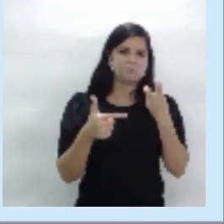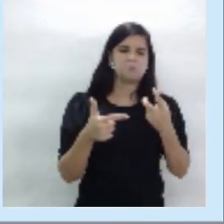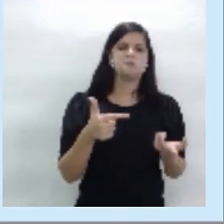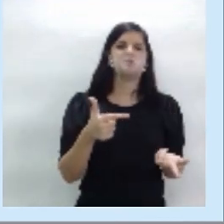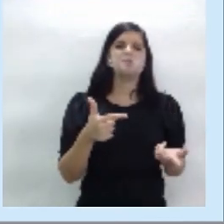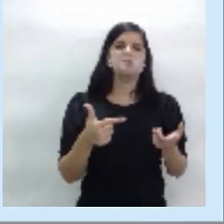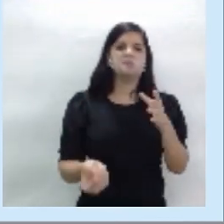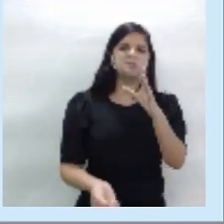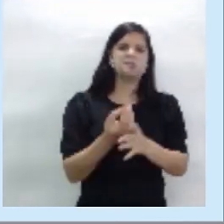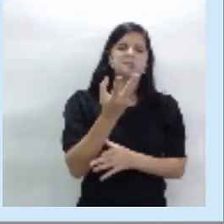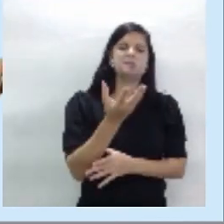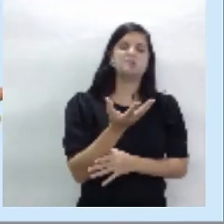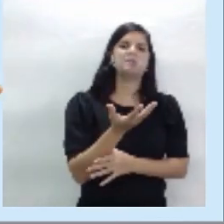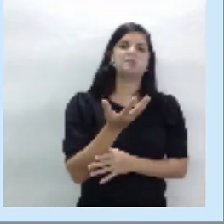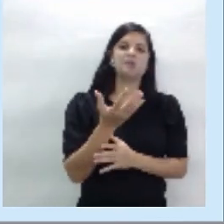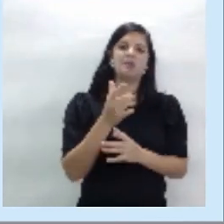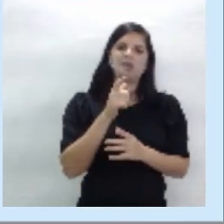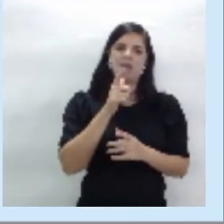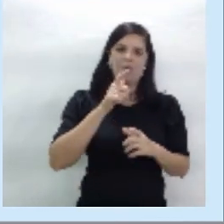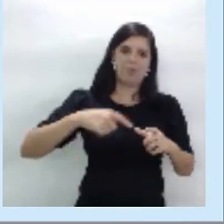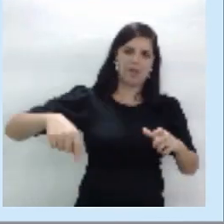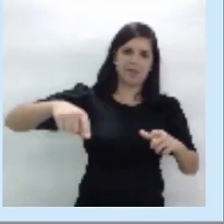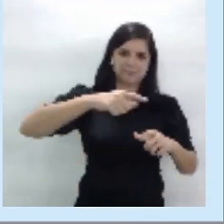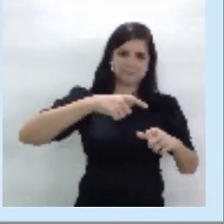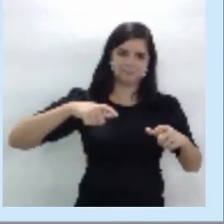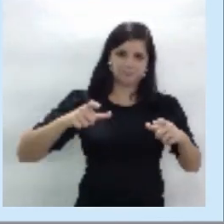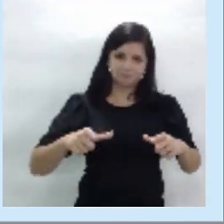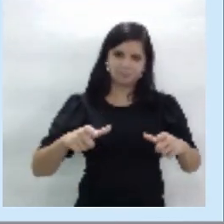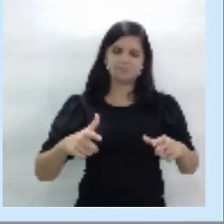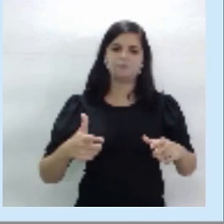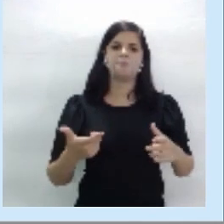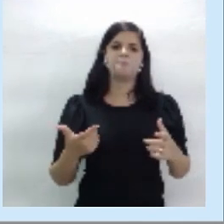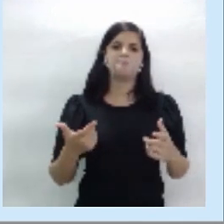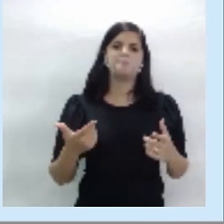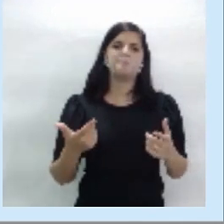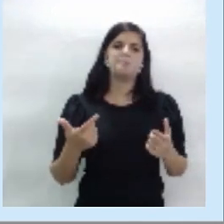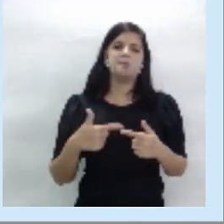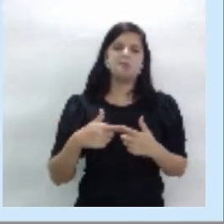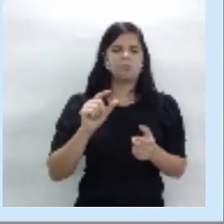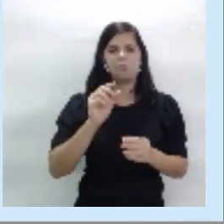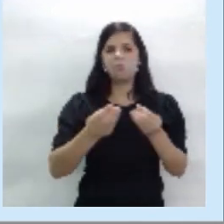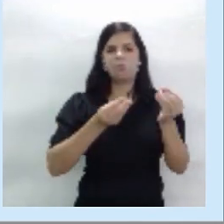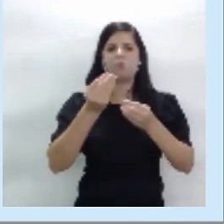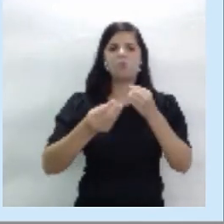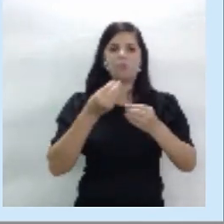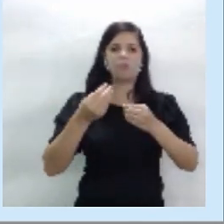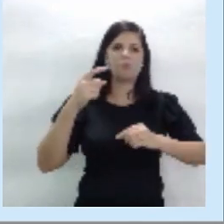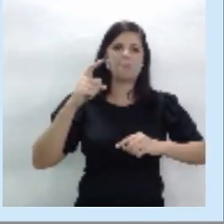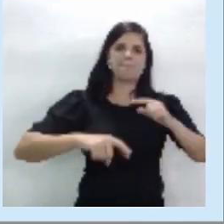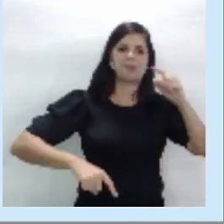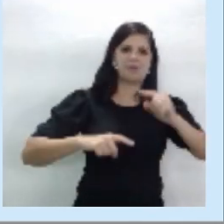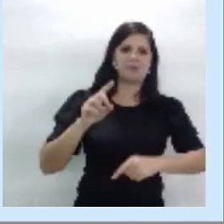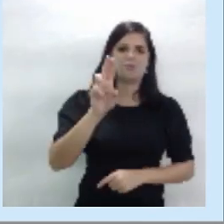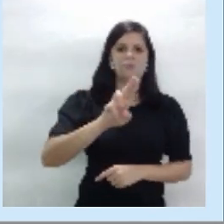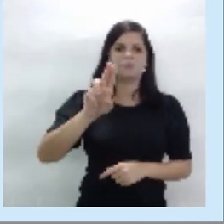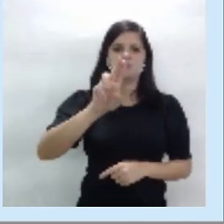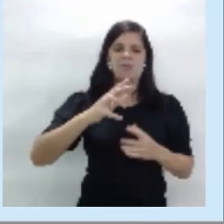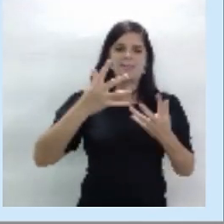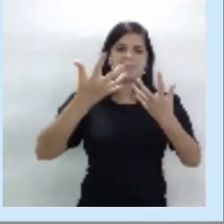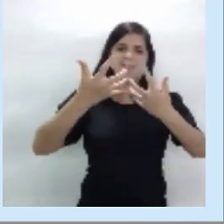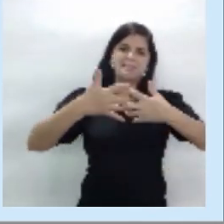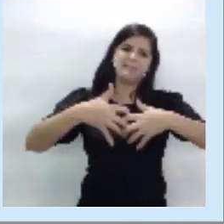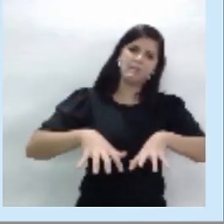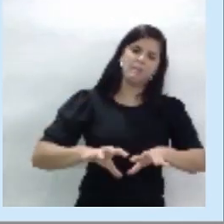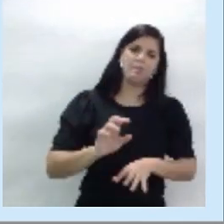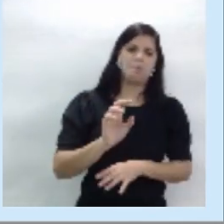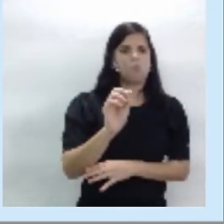observar a formação de um lago, tá? Mas é só uma para a gente ter uma ideia desse recurso também, que ele pode ser tanto natural